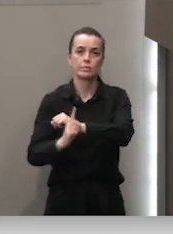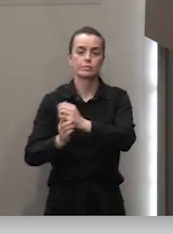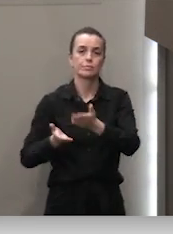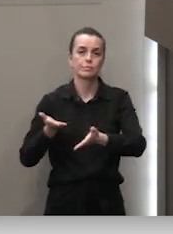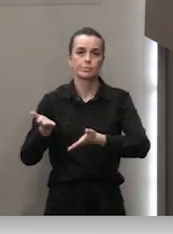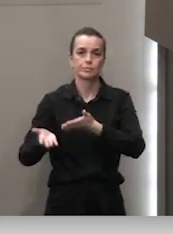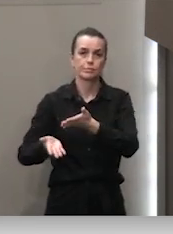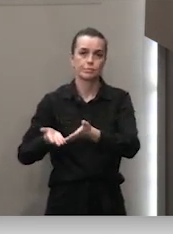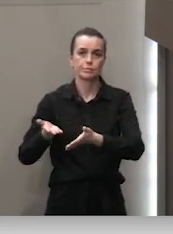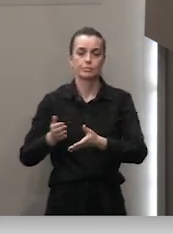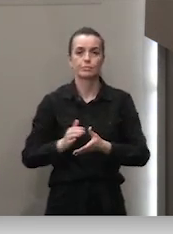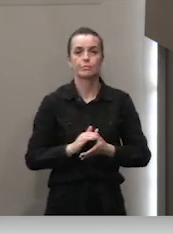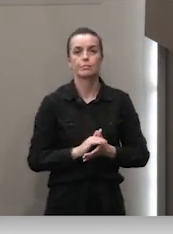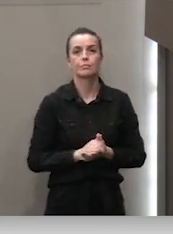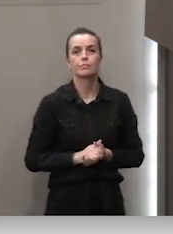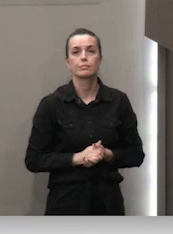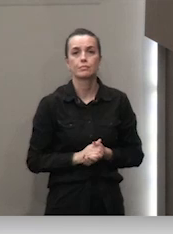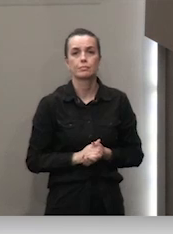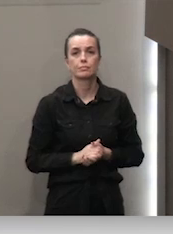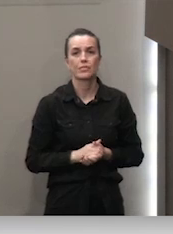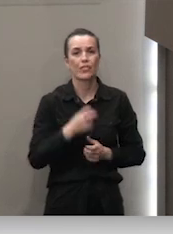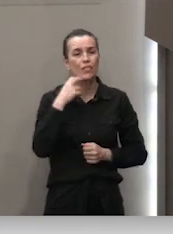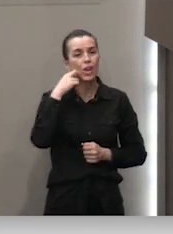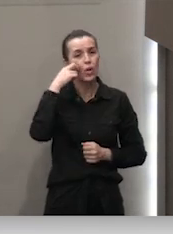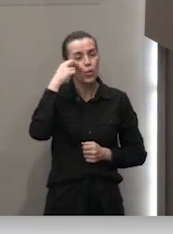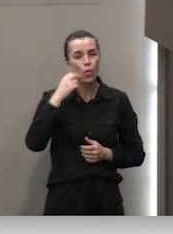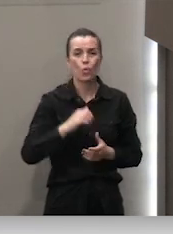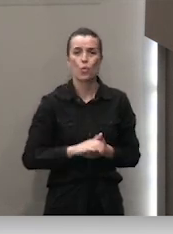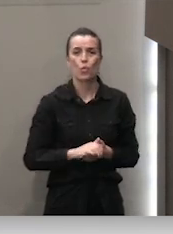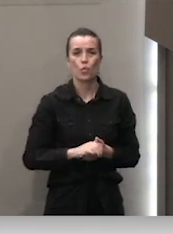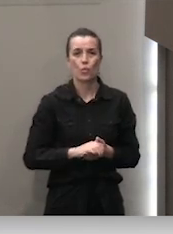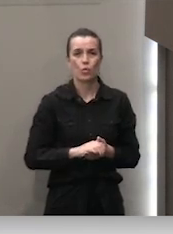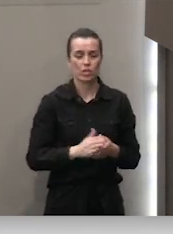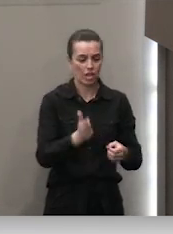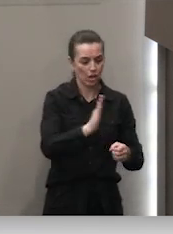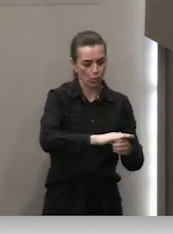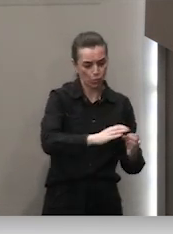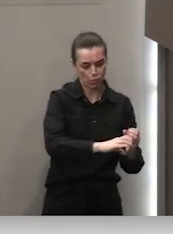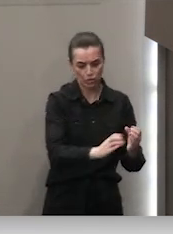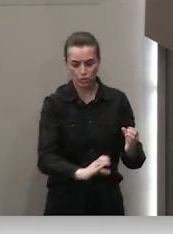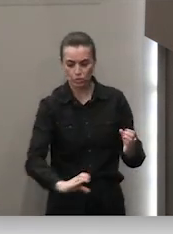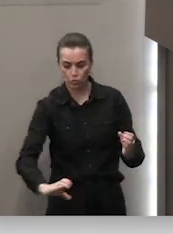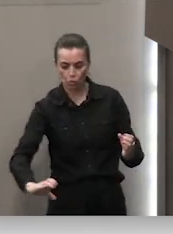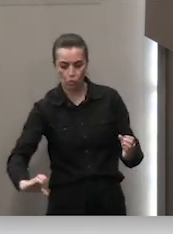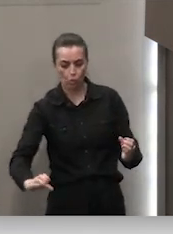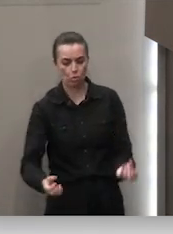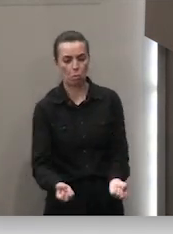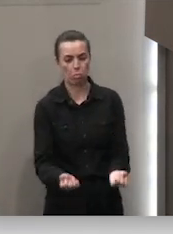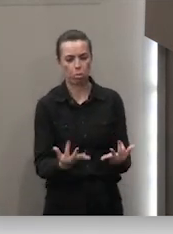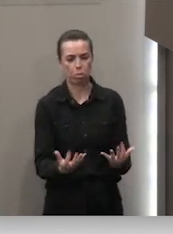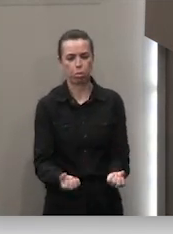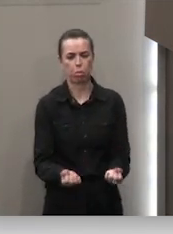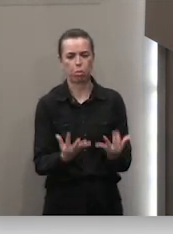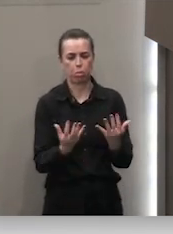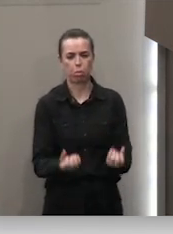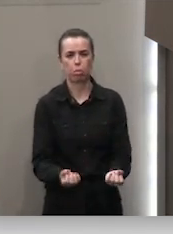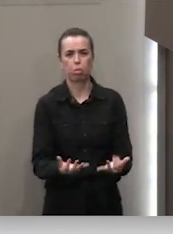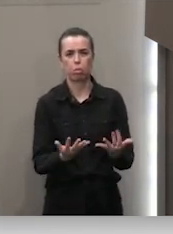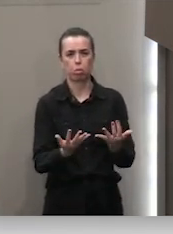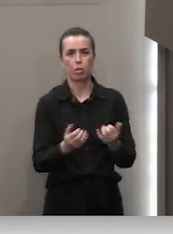É vergonhoso o esgoto voltar quando chove no hospital municipal e infestar todo o